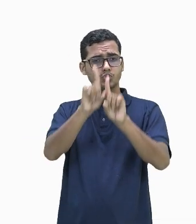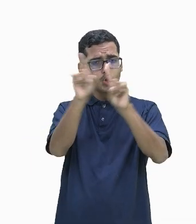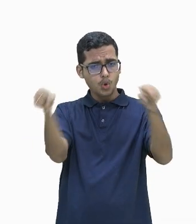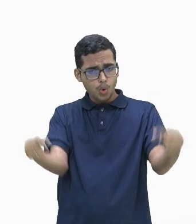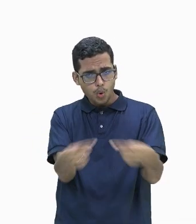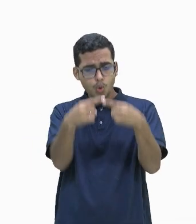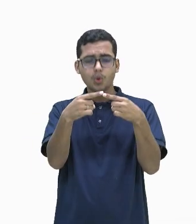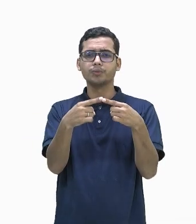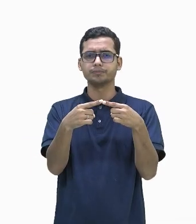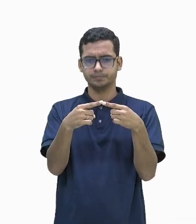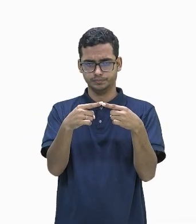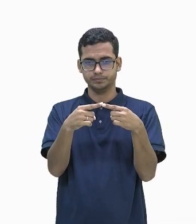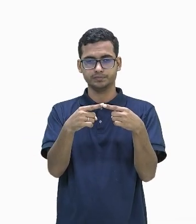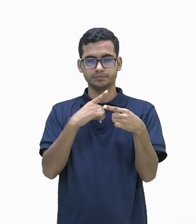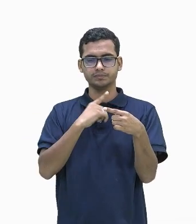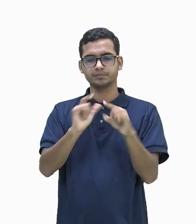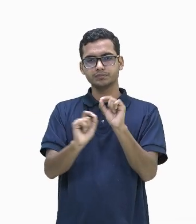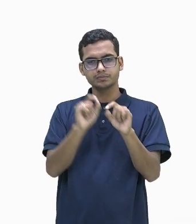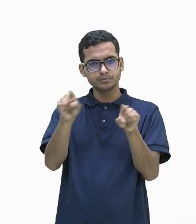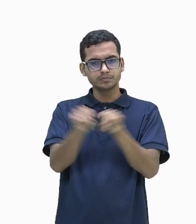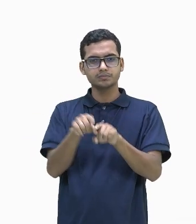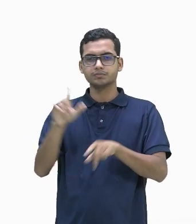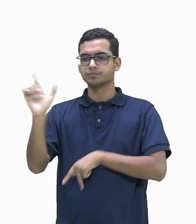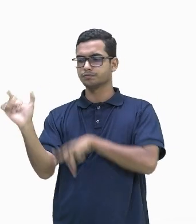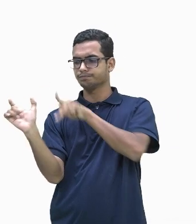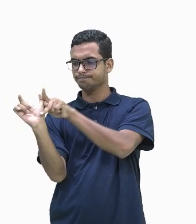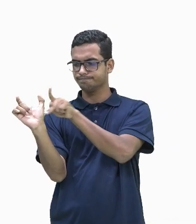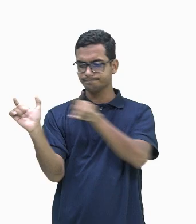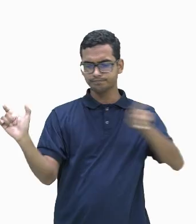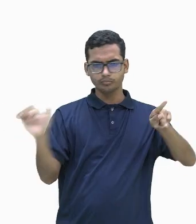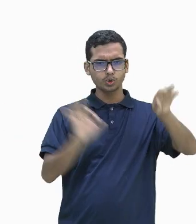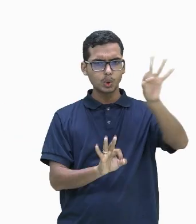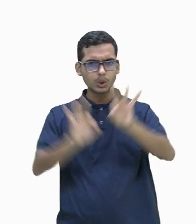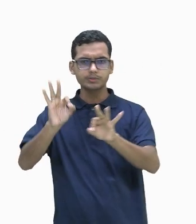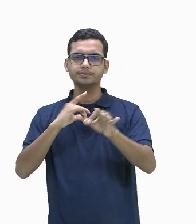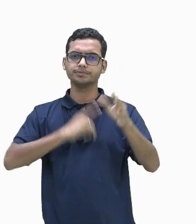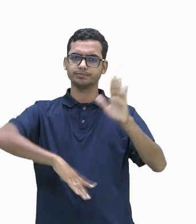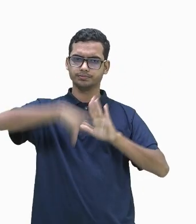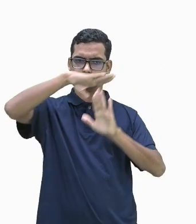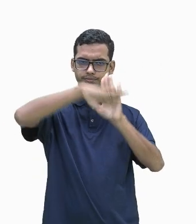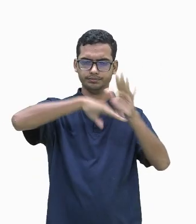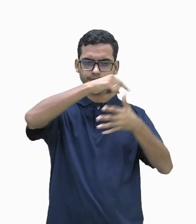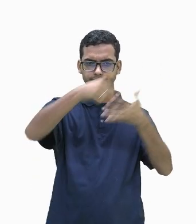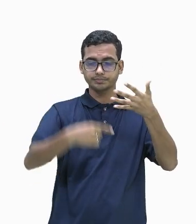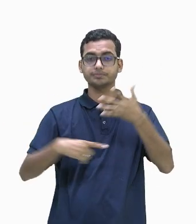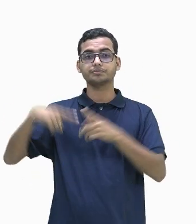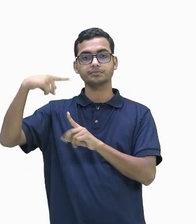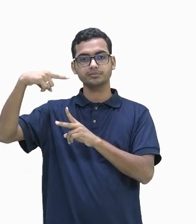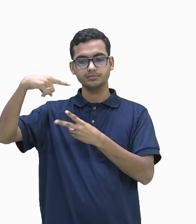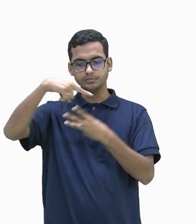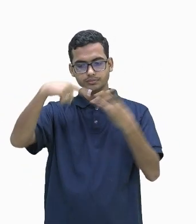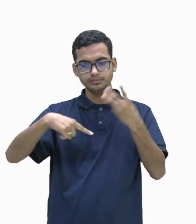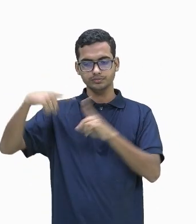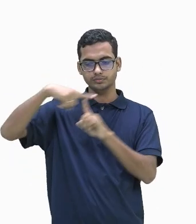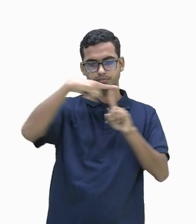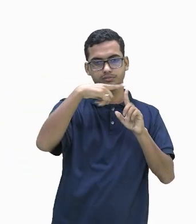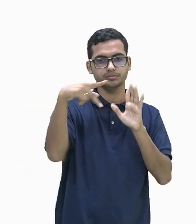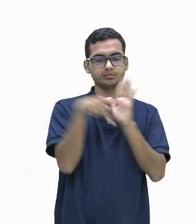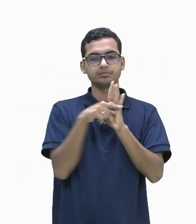forma como o predicado se organiza, ele vai ser classificado. Existem 3 tipos de